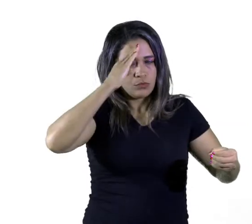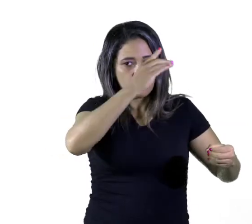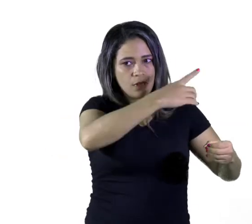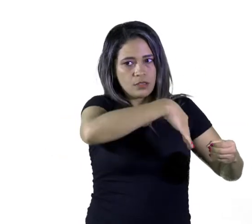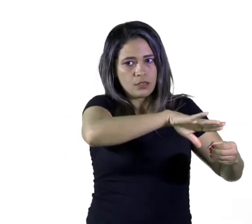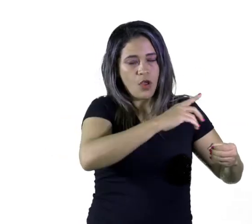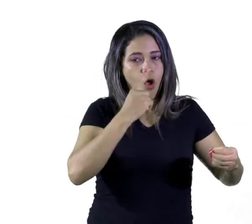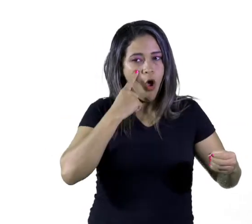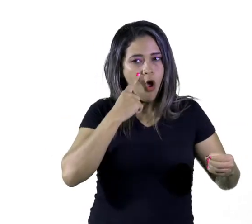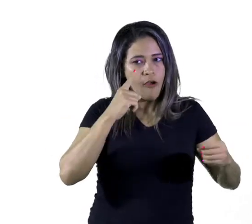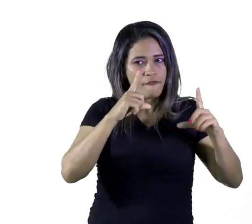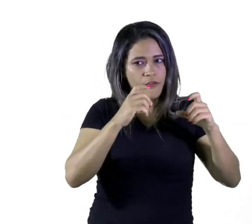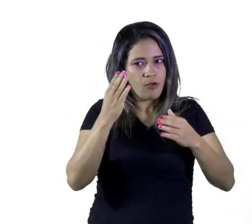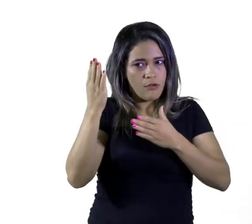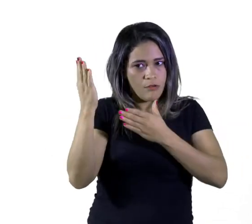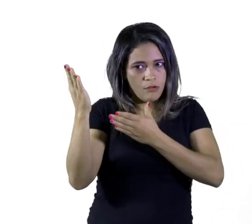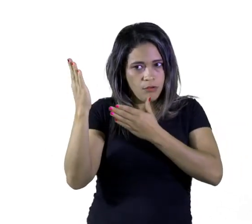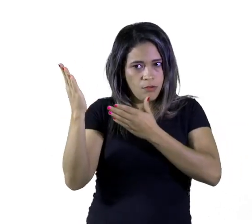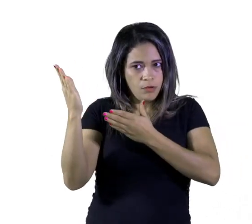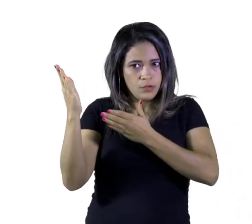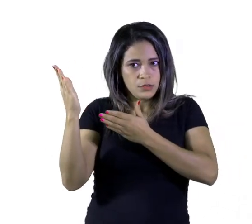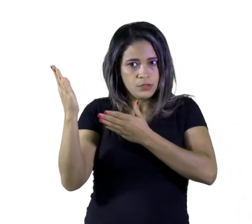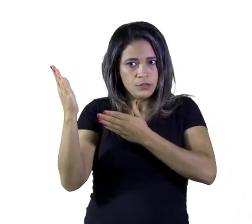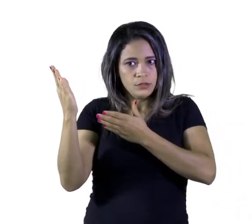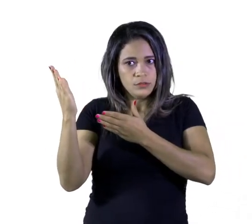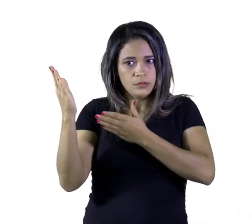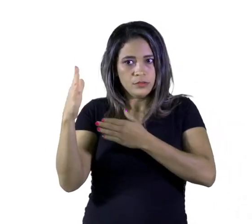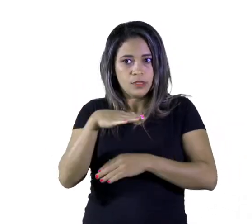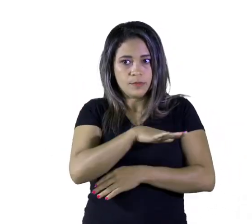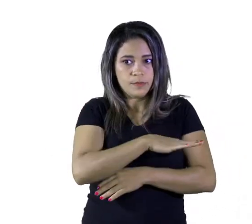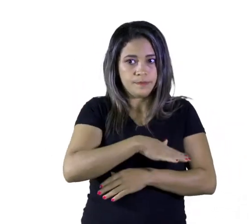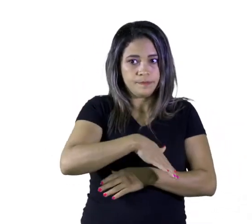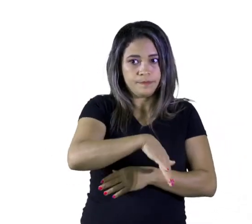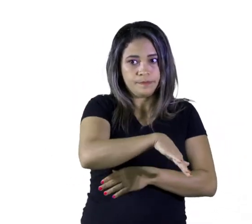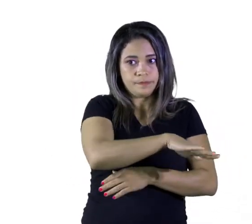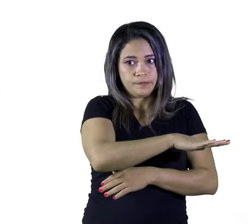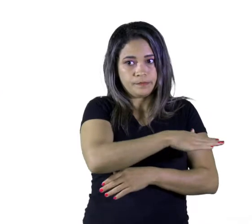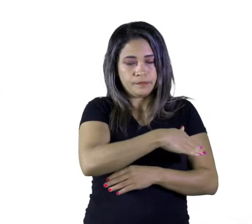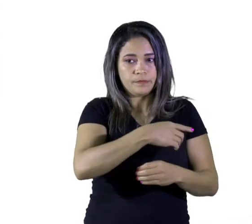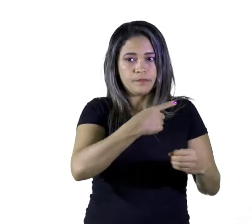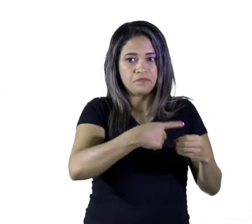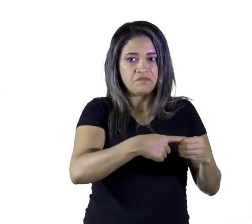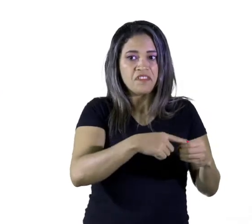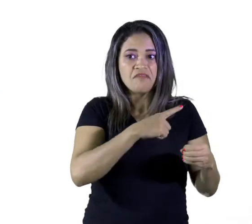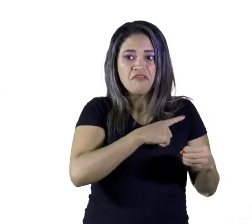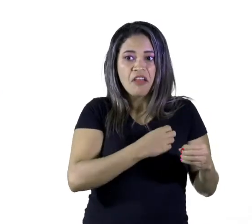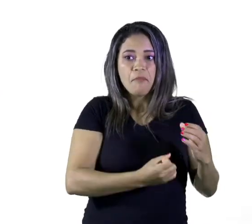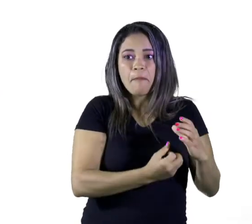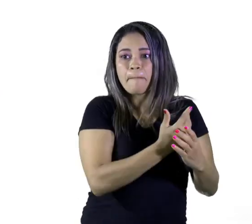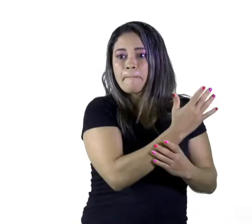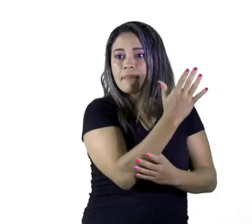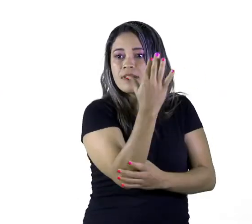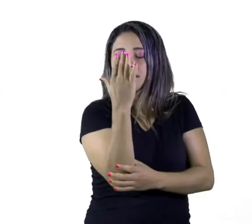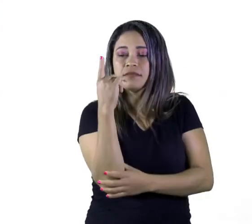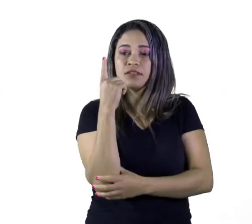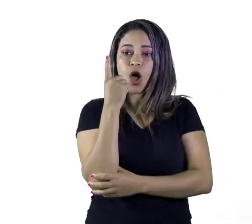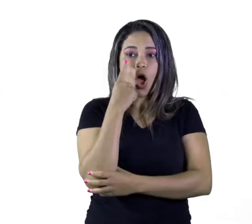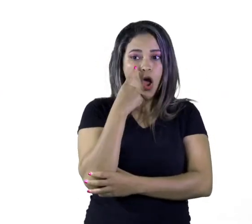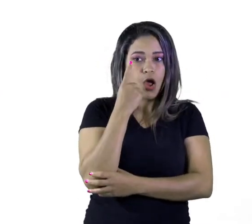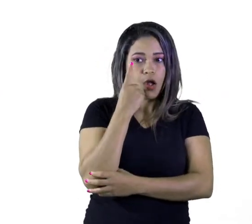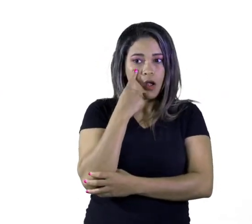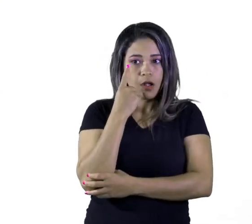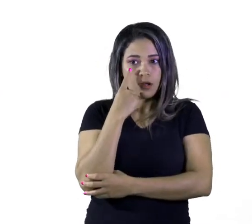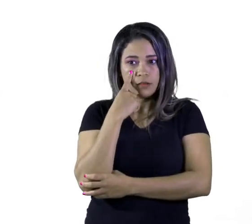do lado, ó. É o espaço urbano, a cidade, com plantações. Você observa como tem